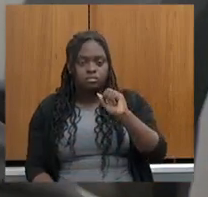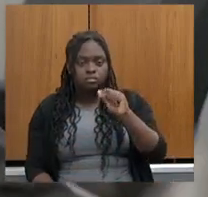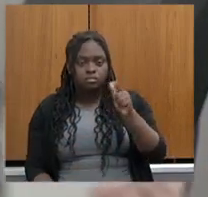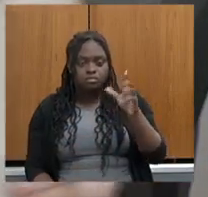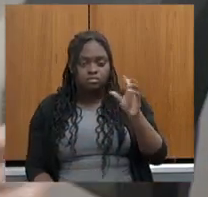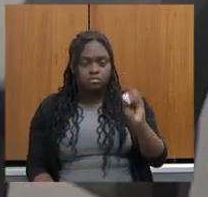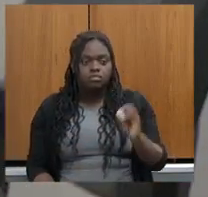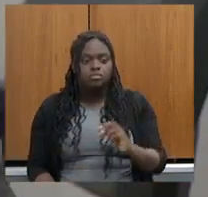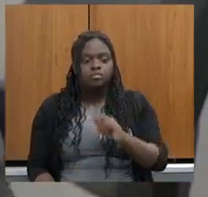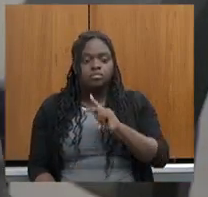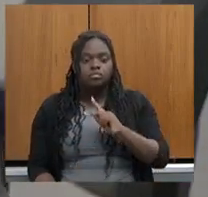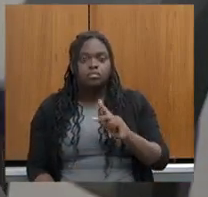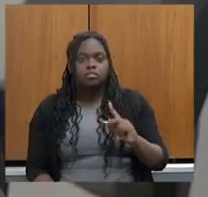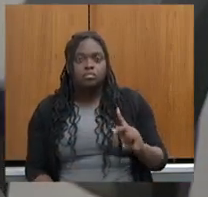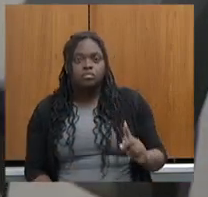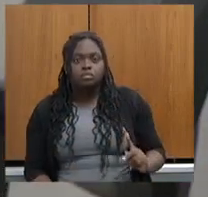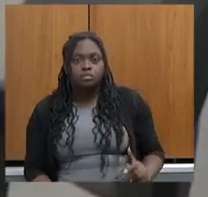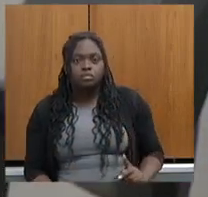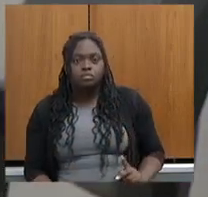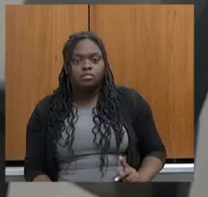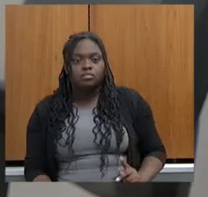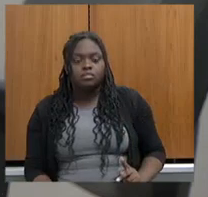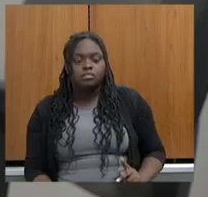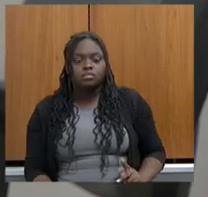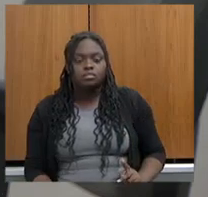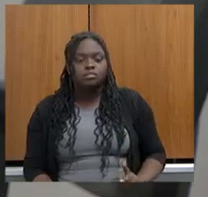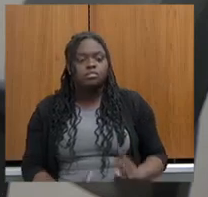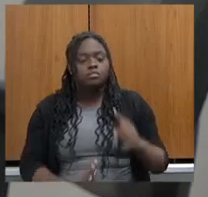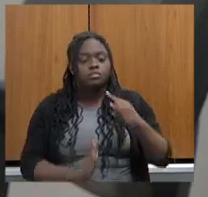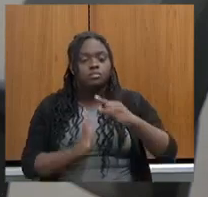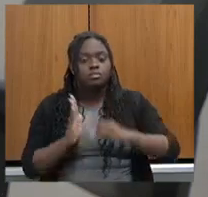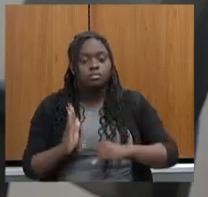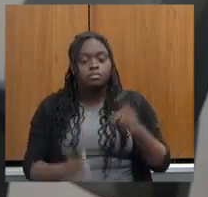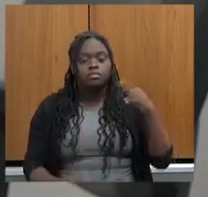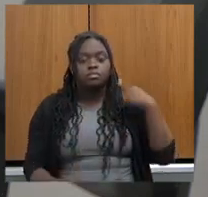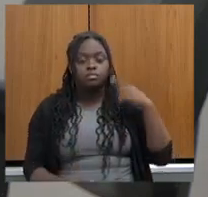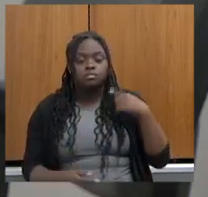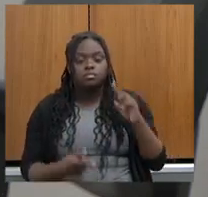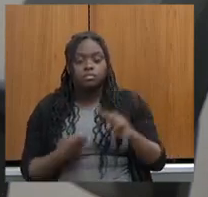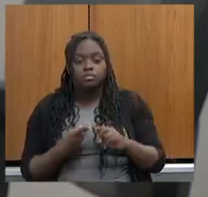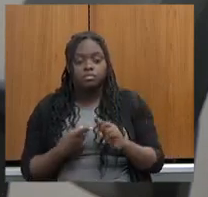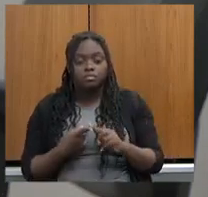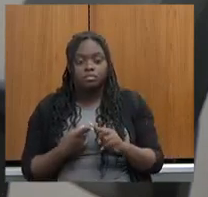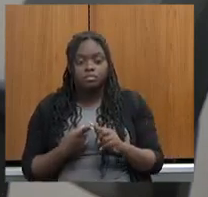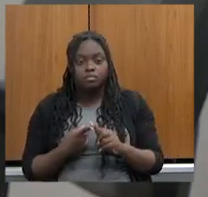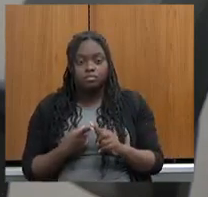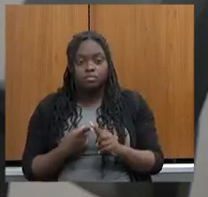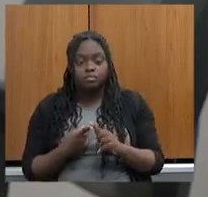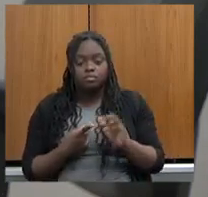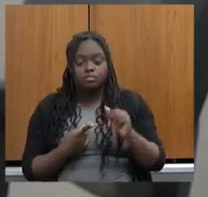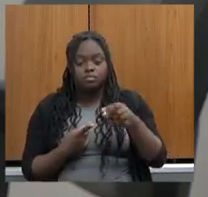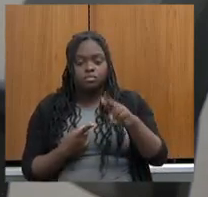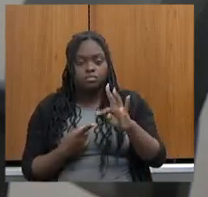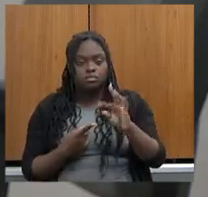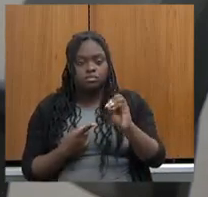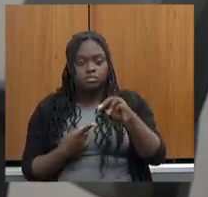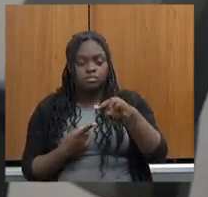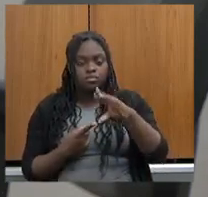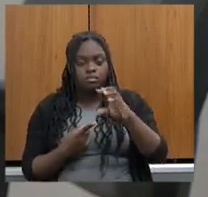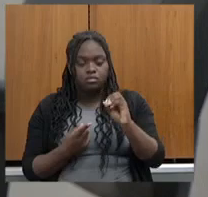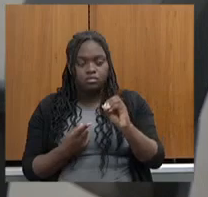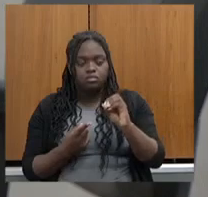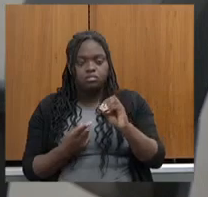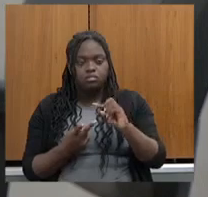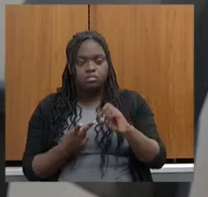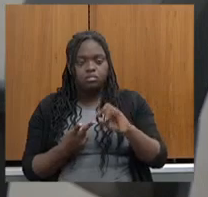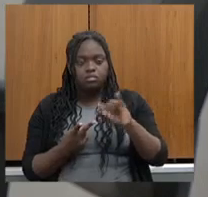presidência requerimentos dos Deputados Antônio Carlos Arantes Sargento Rodrigues João